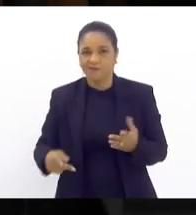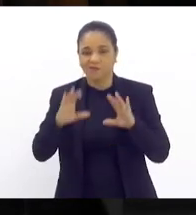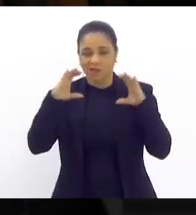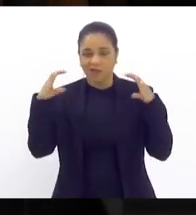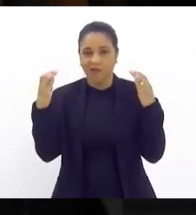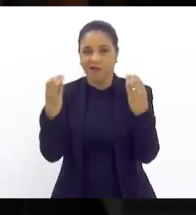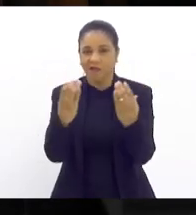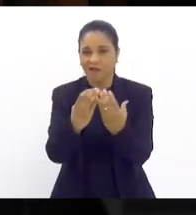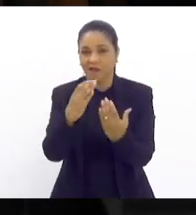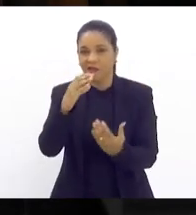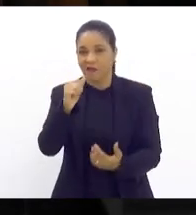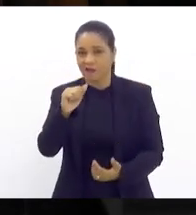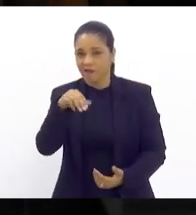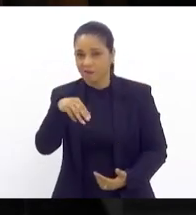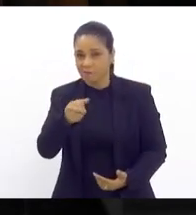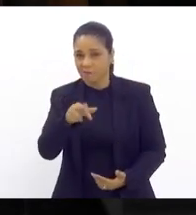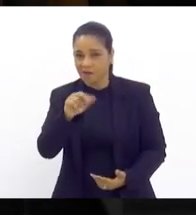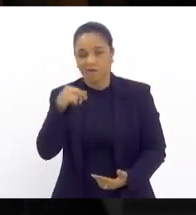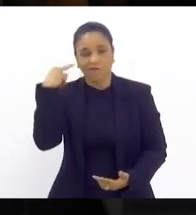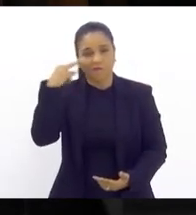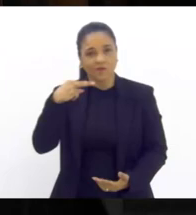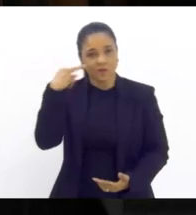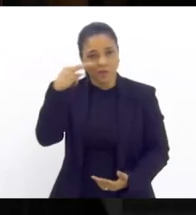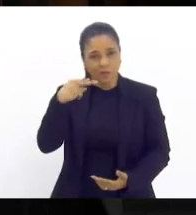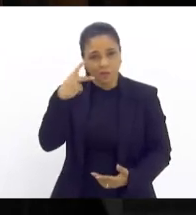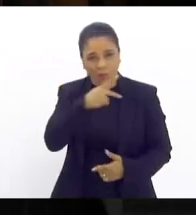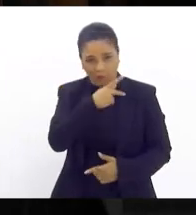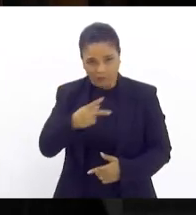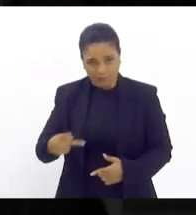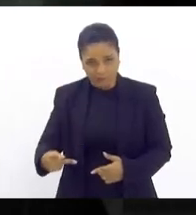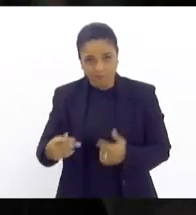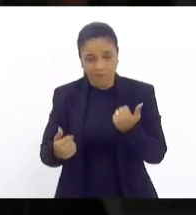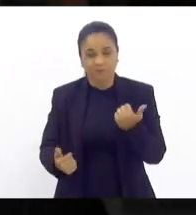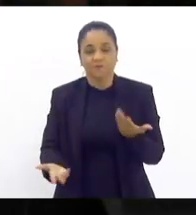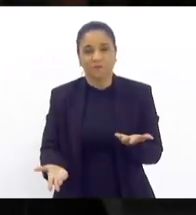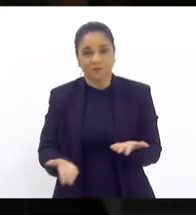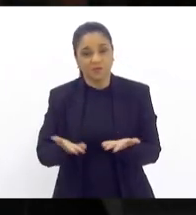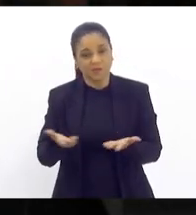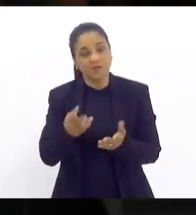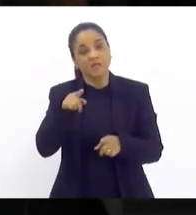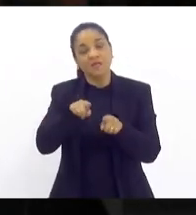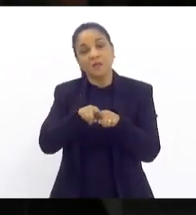cidade do Rio de Janeiro e irmão do deputado Caiado